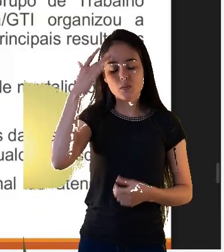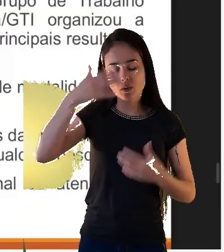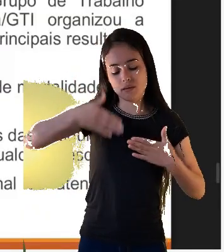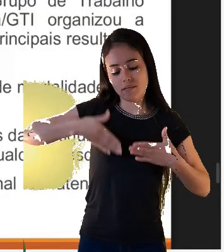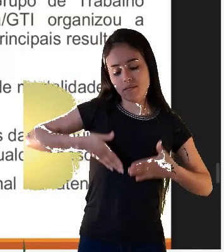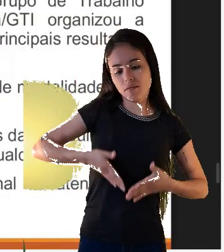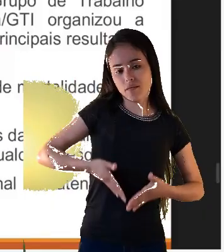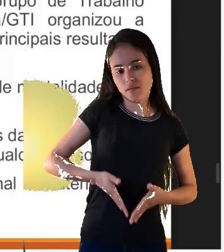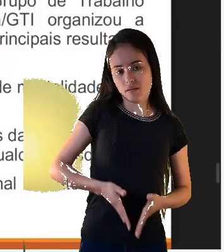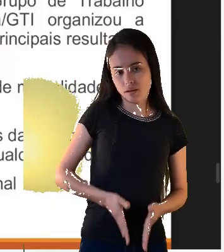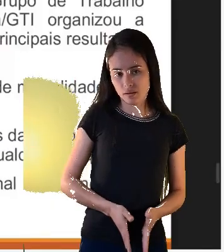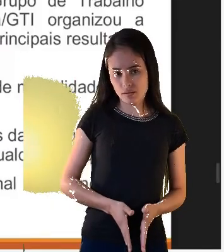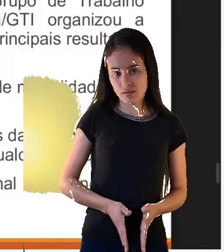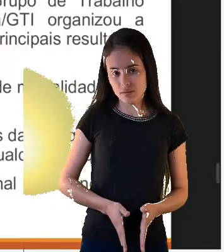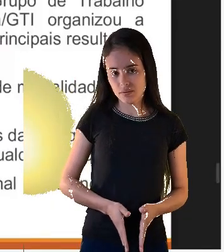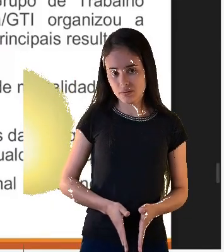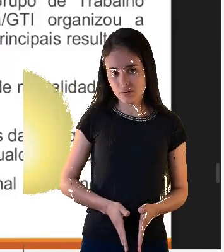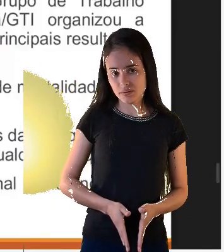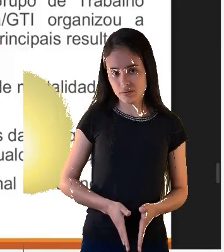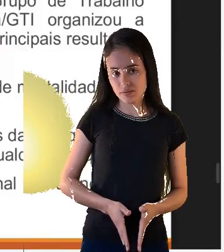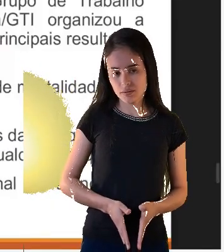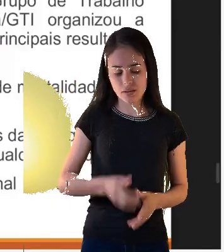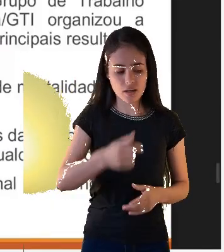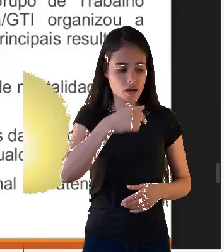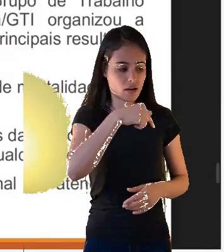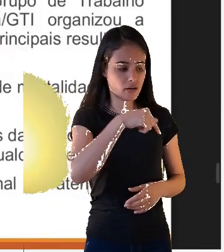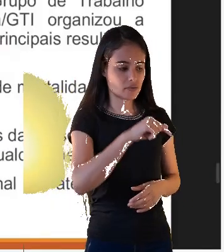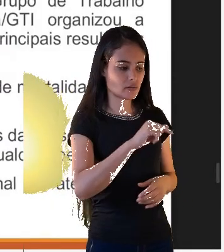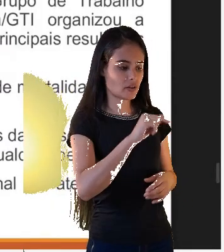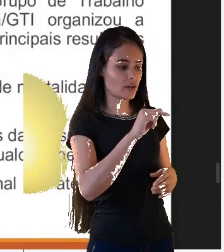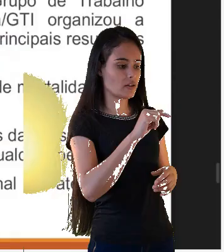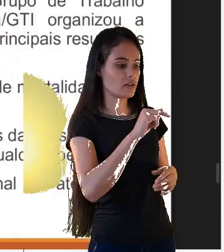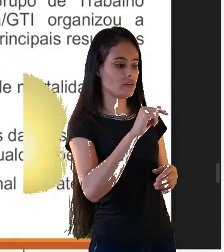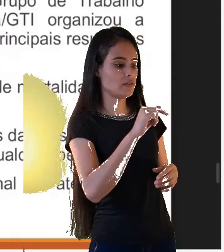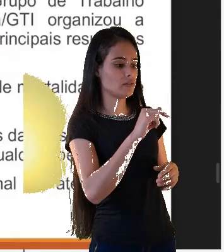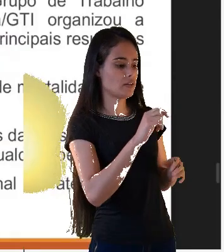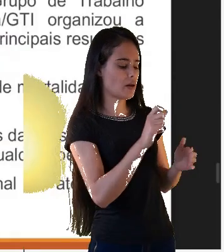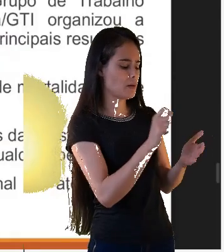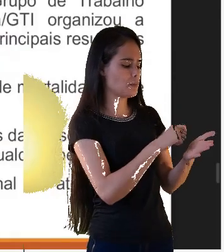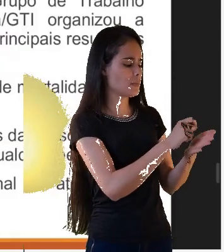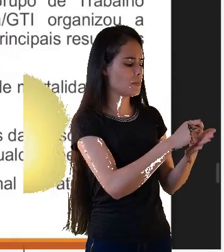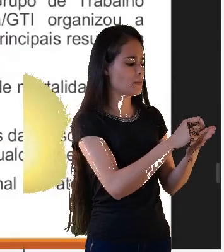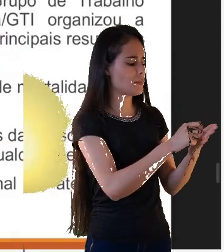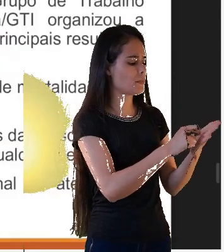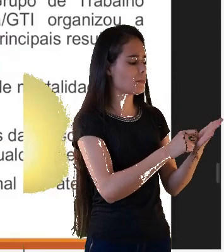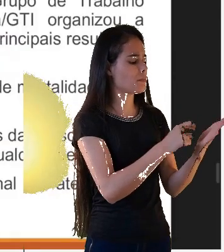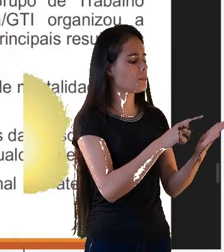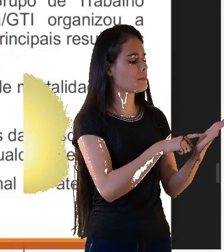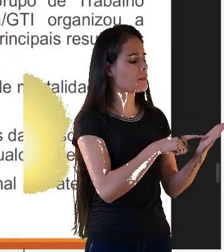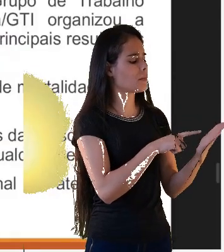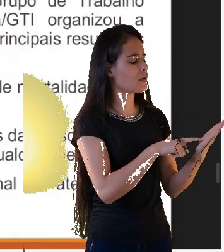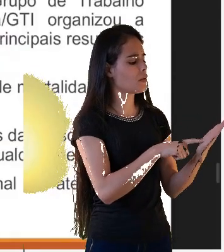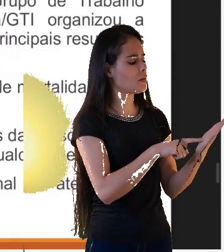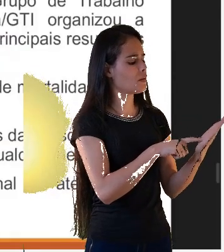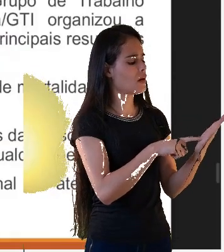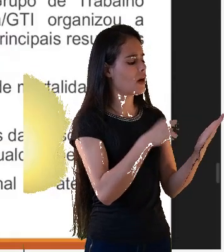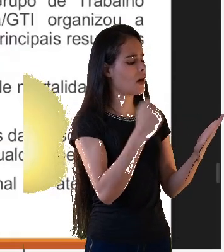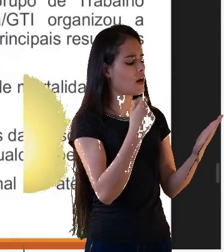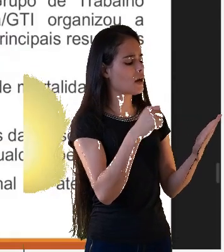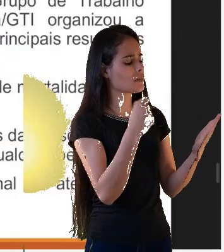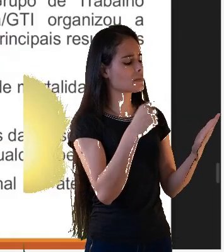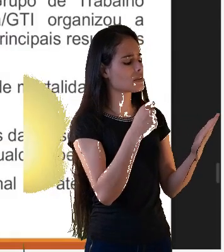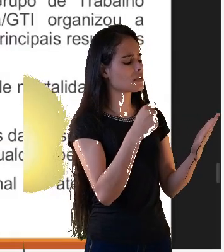de informação de mortalidade e de nascidos vivos, que não tinha, assim como colocar o quesito